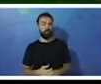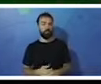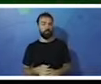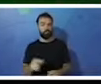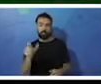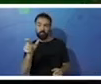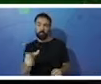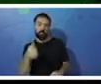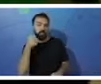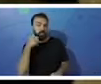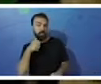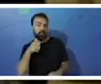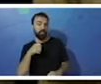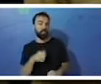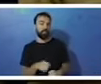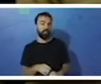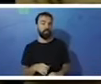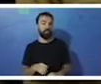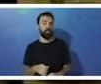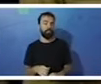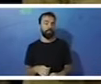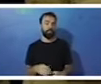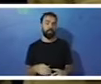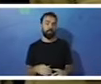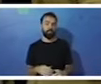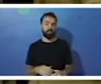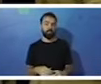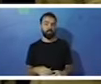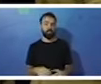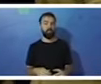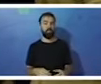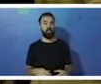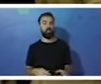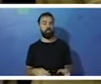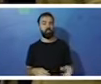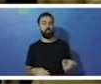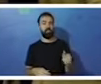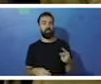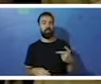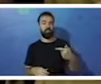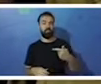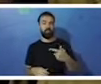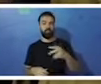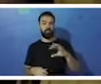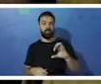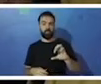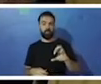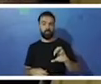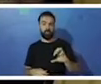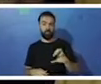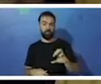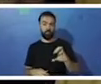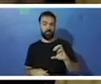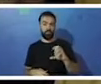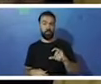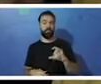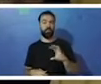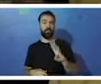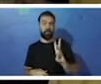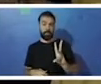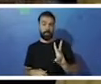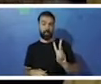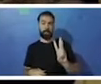Tereza estimou quantas vezes é possível subtrair, ou seja, tirar 7 de